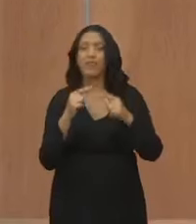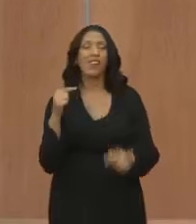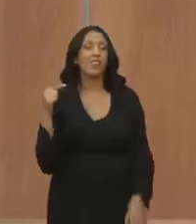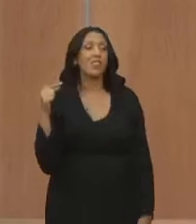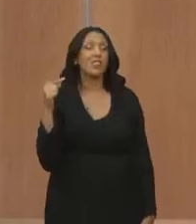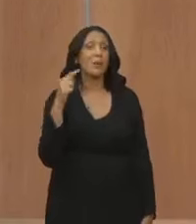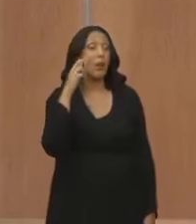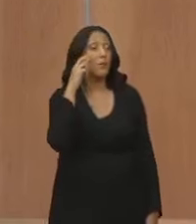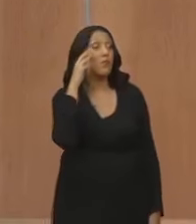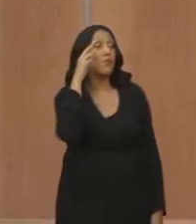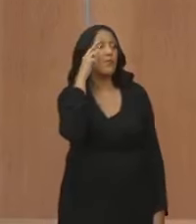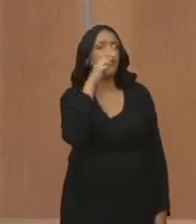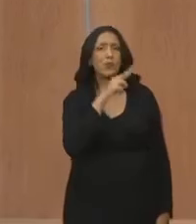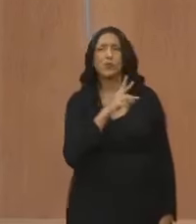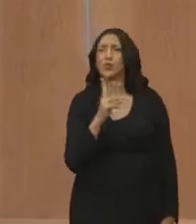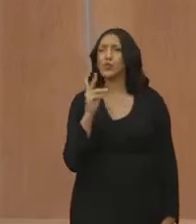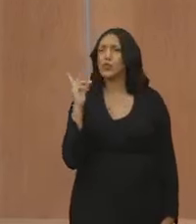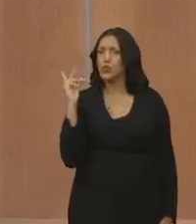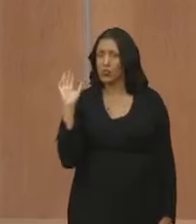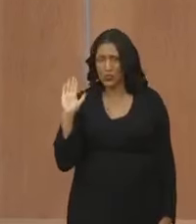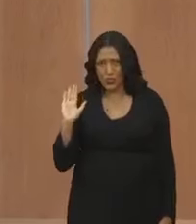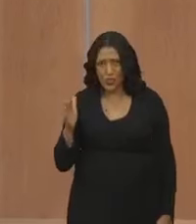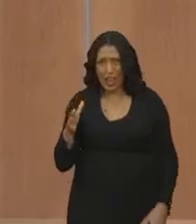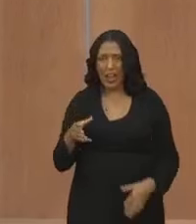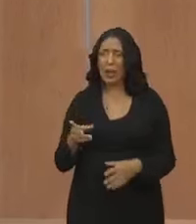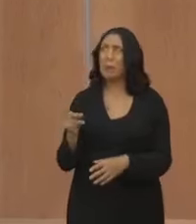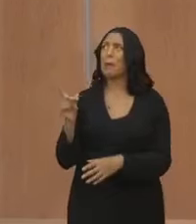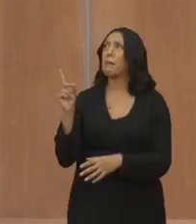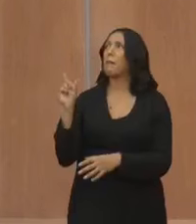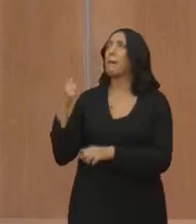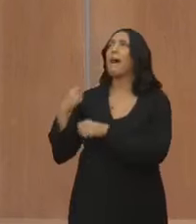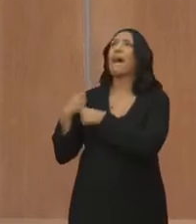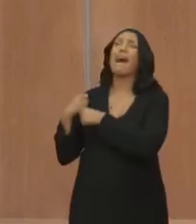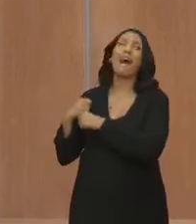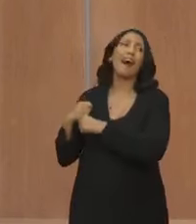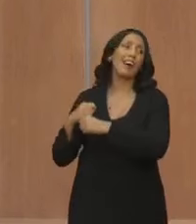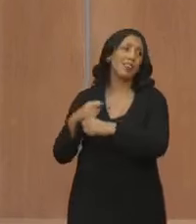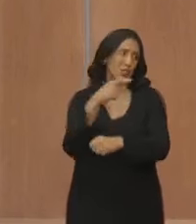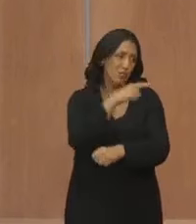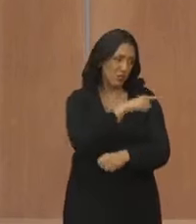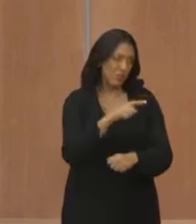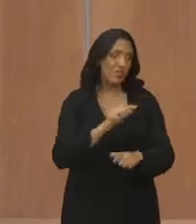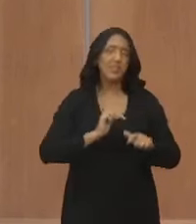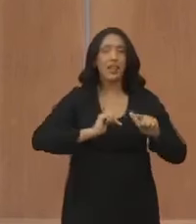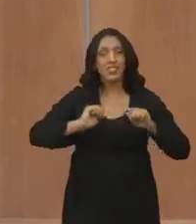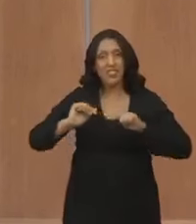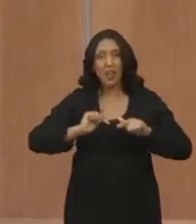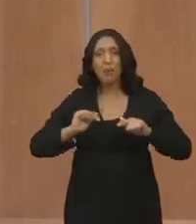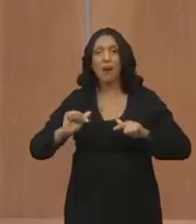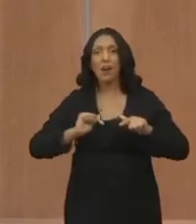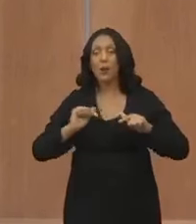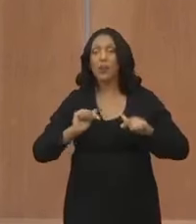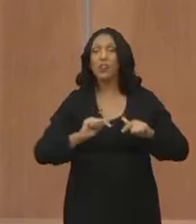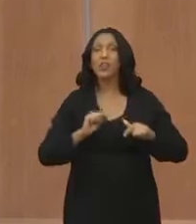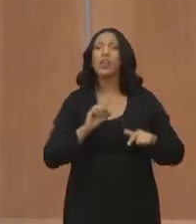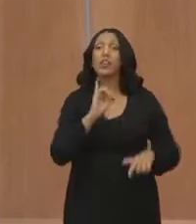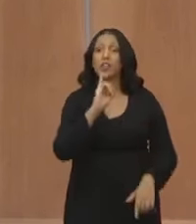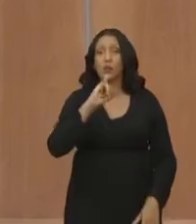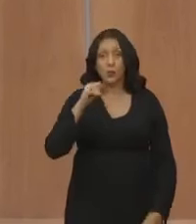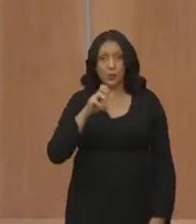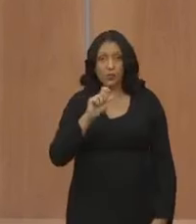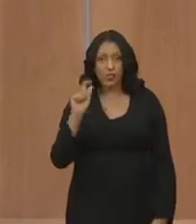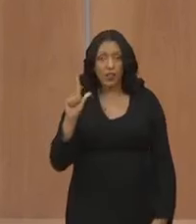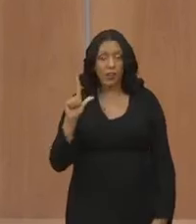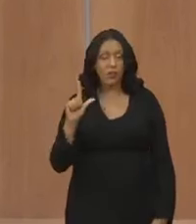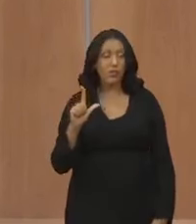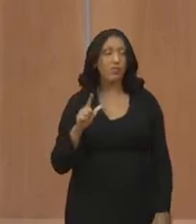cidade. E aqui eu quero dizer, sem sombra de dúvida, argumento aqui de outros nobres vereadores,